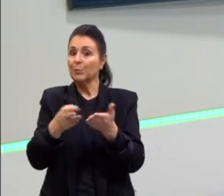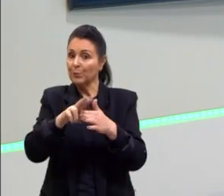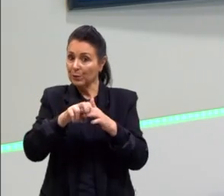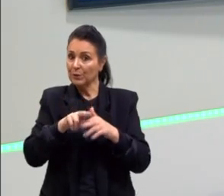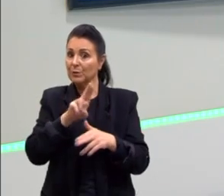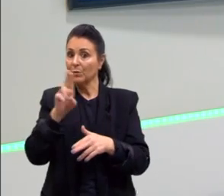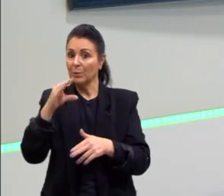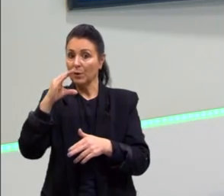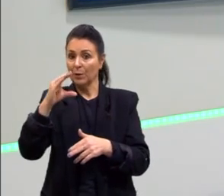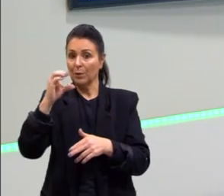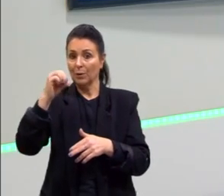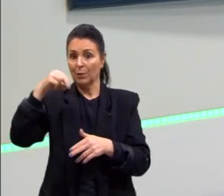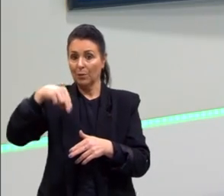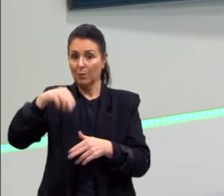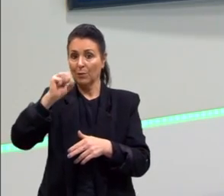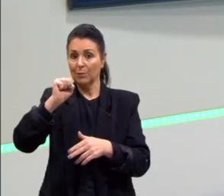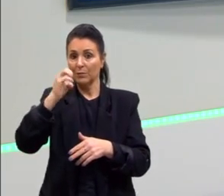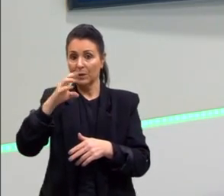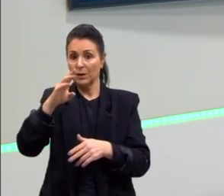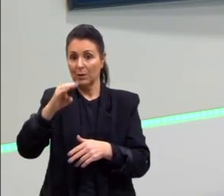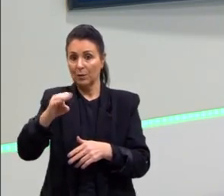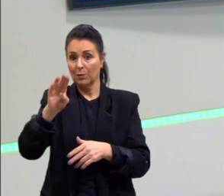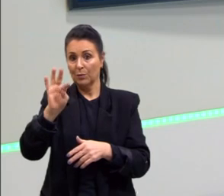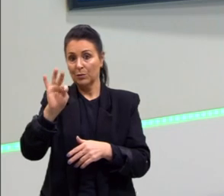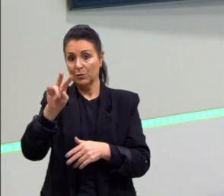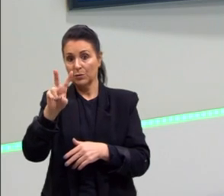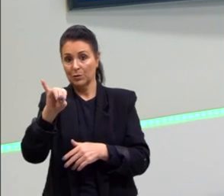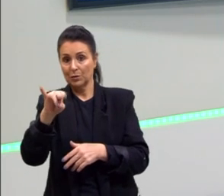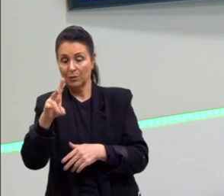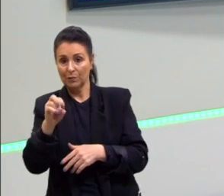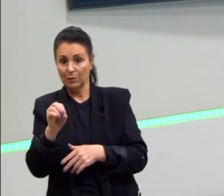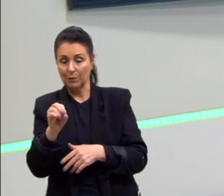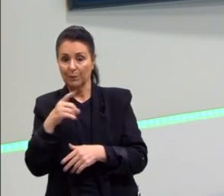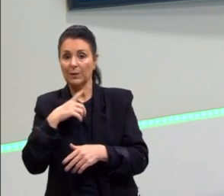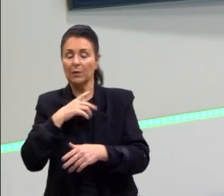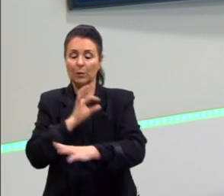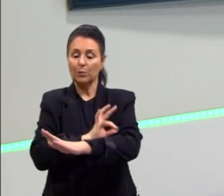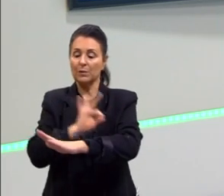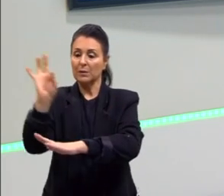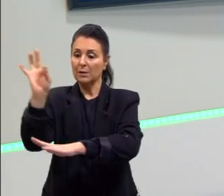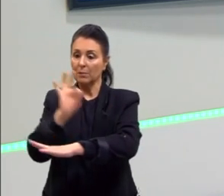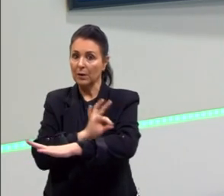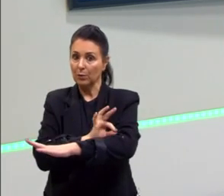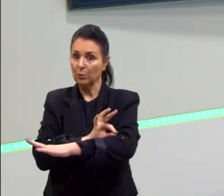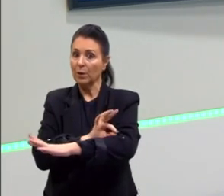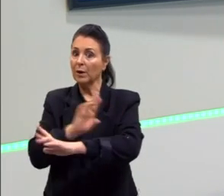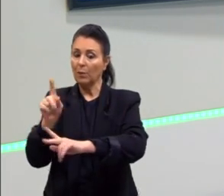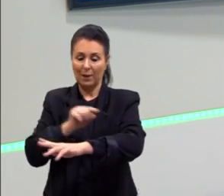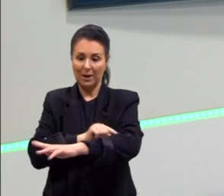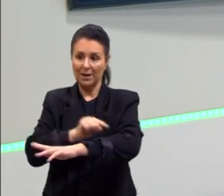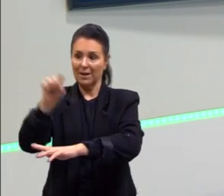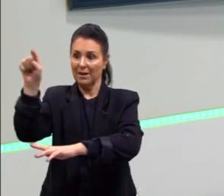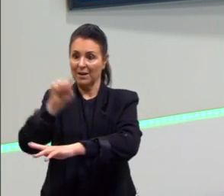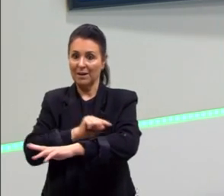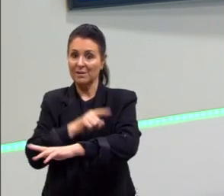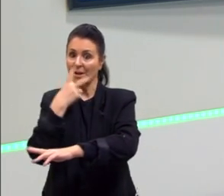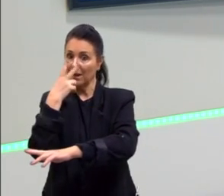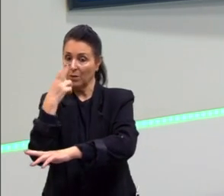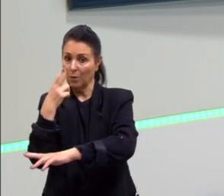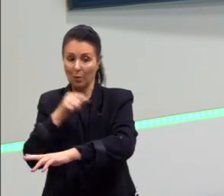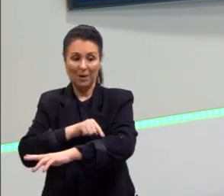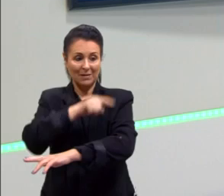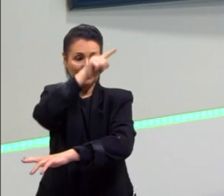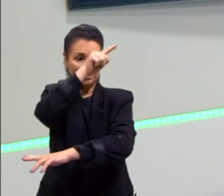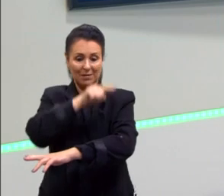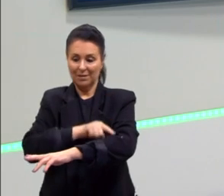consecutivos tá ele sempre vão possuir um segmento comum mas os ângulos adjacentes